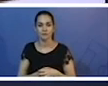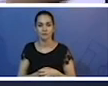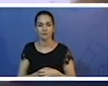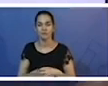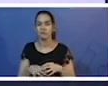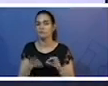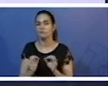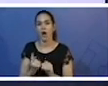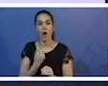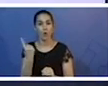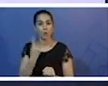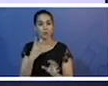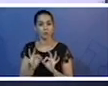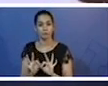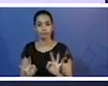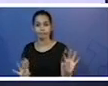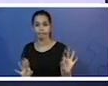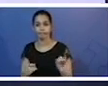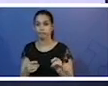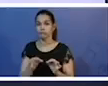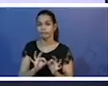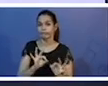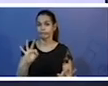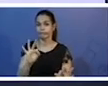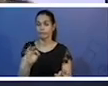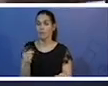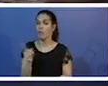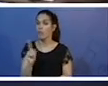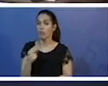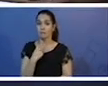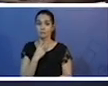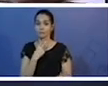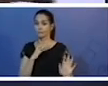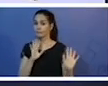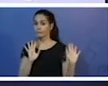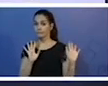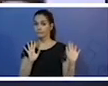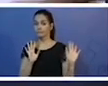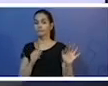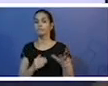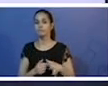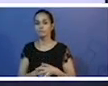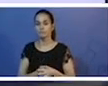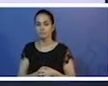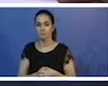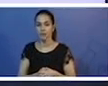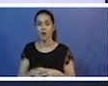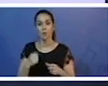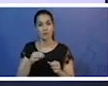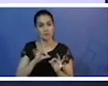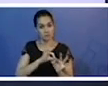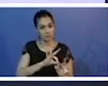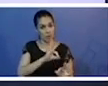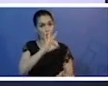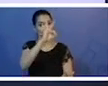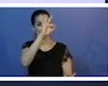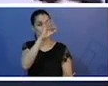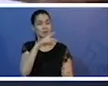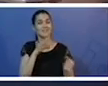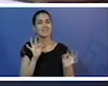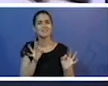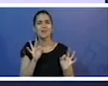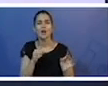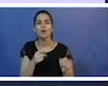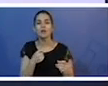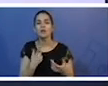vale. Se eu estou pegando esse lado, tem que ser essa altura. Se eu pegasse o